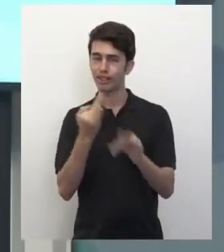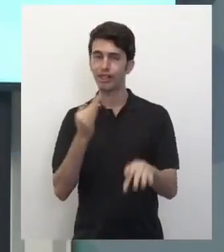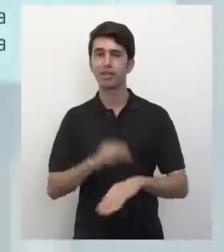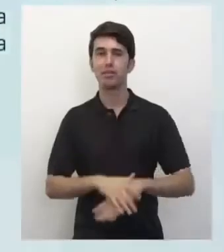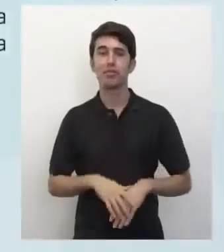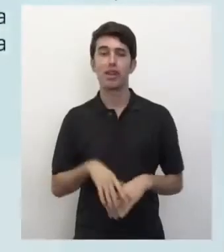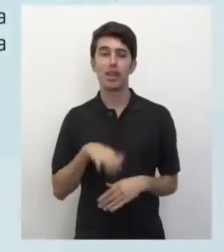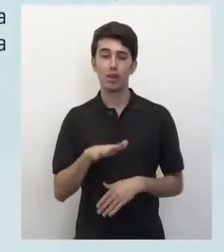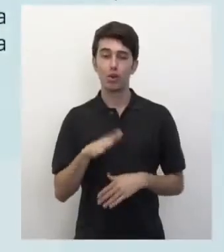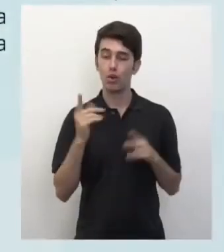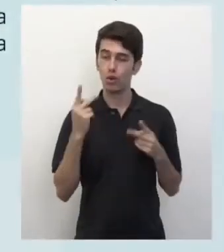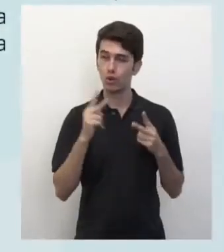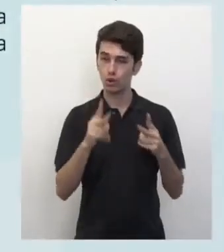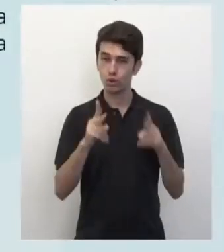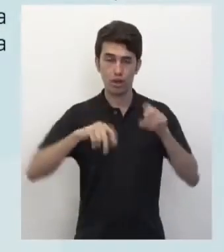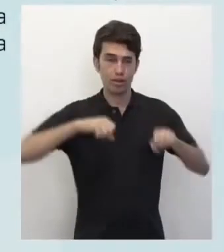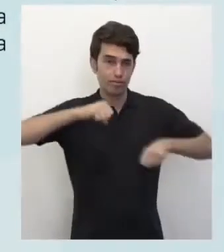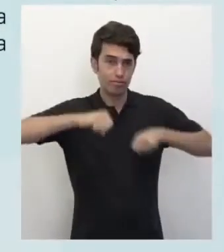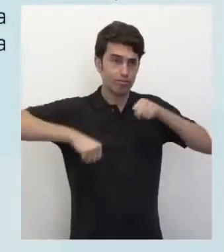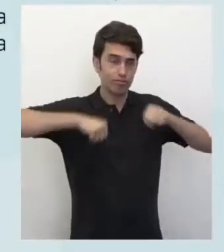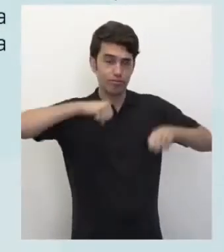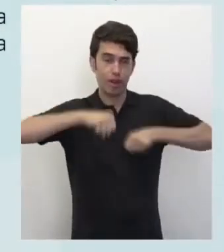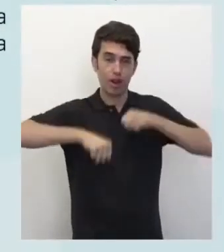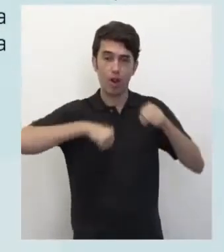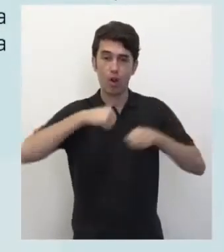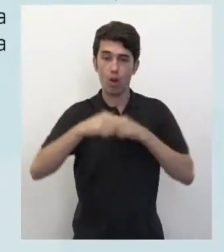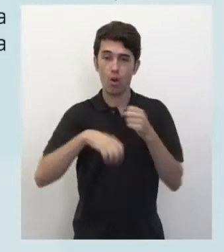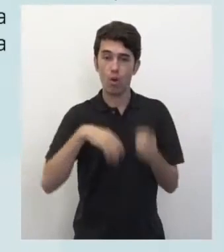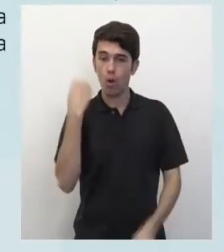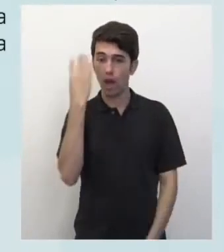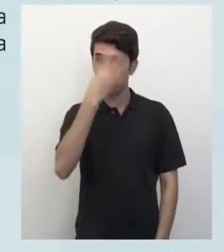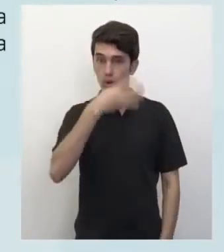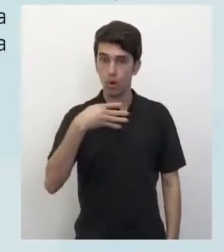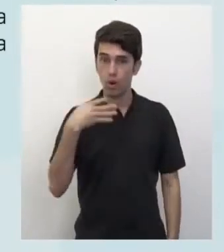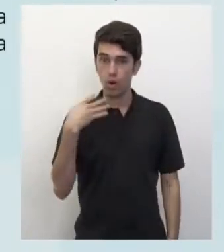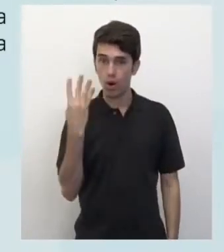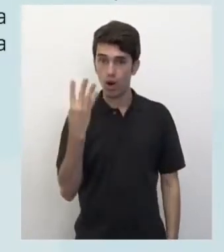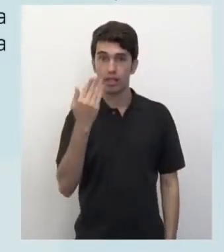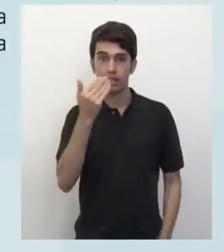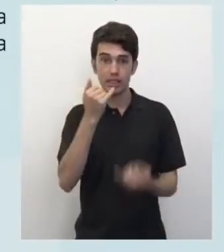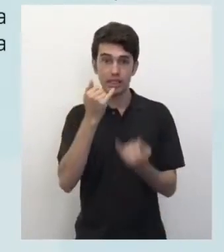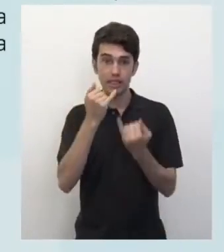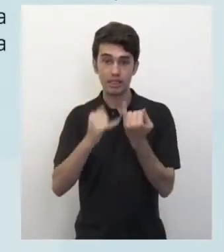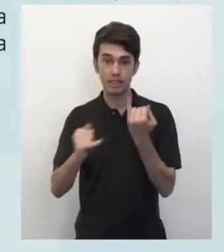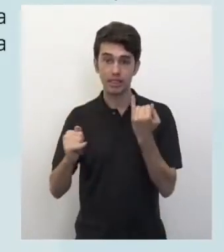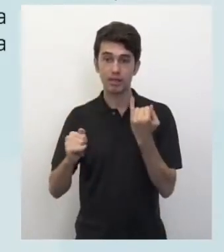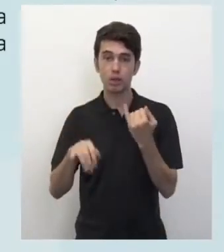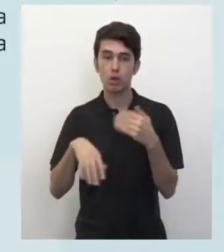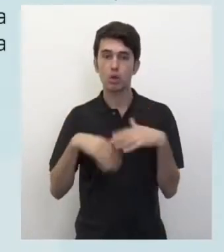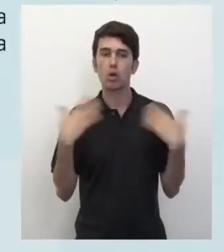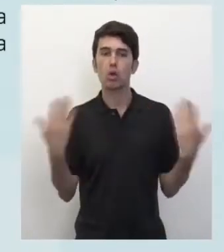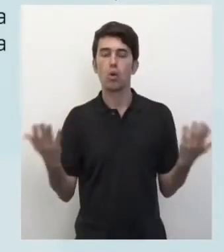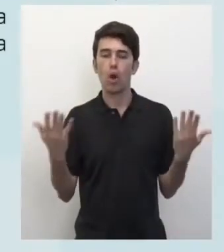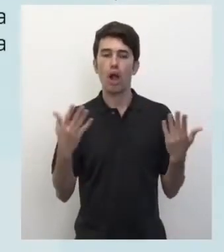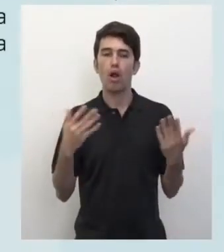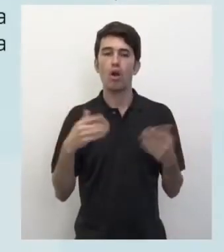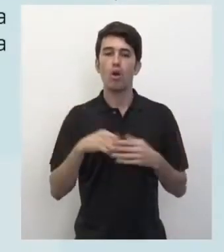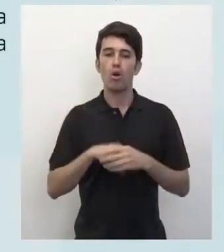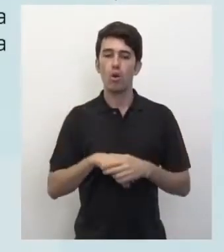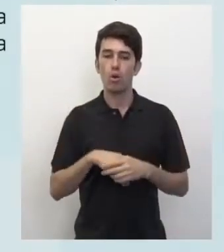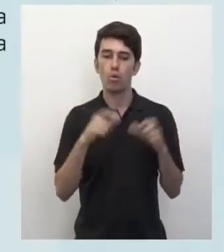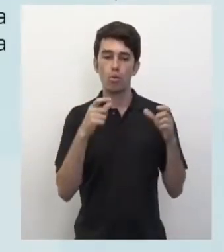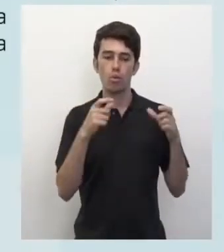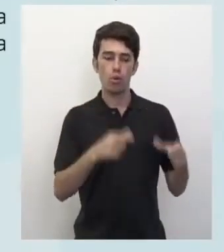mesmo ritmo, 4 horas e 30 minutos após a sua partida, em que marco quilométrico o